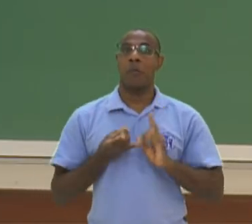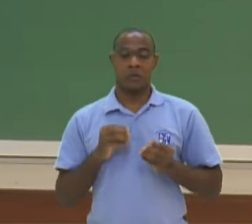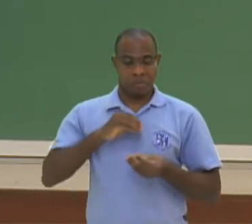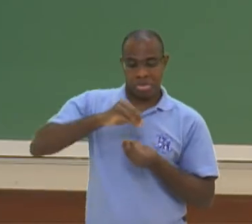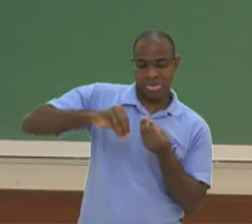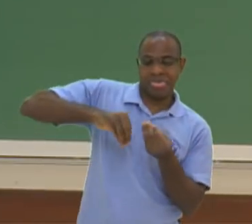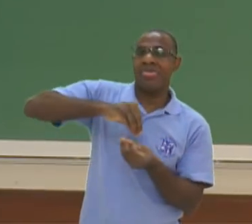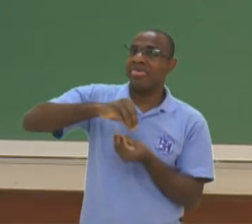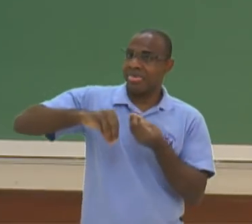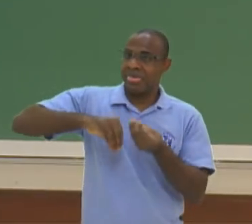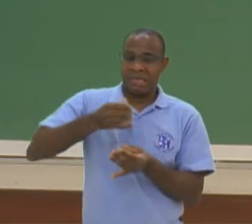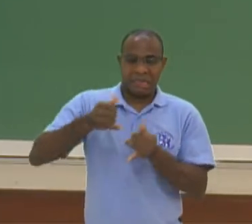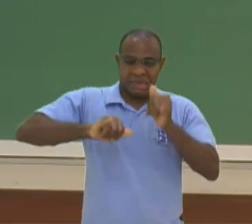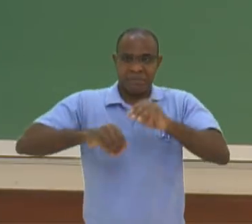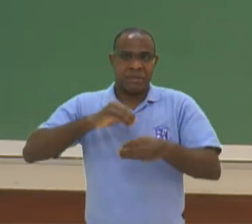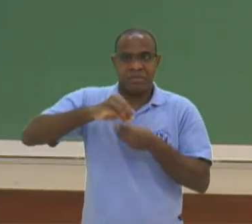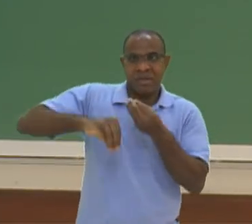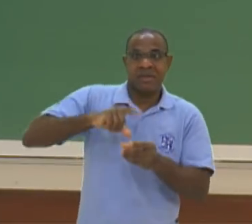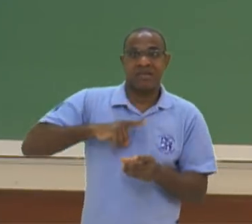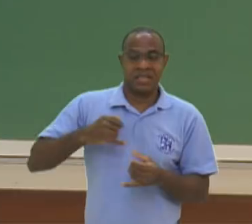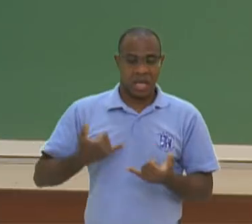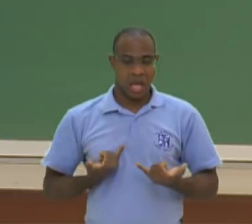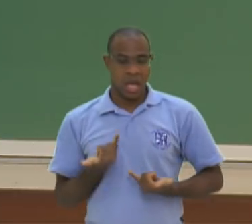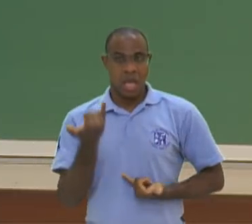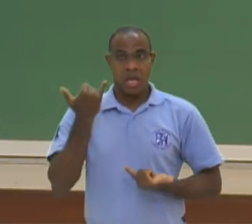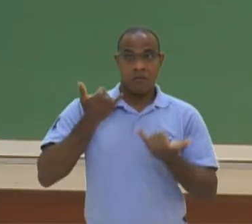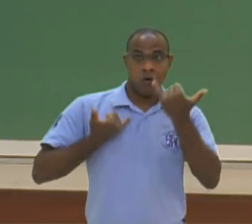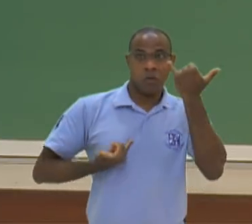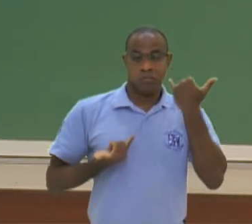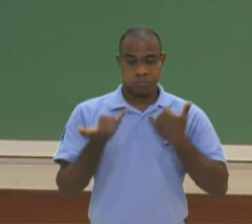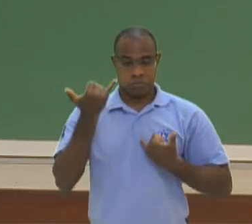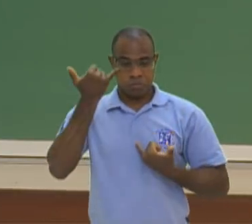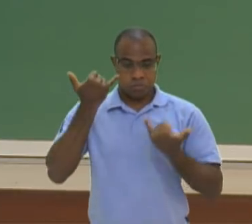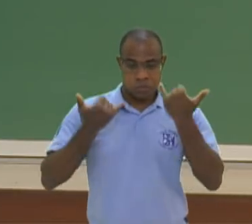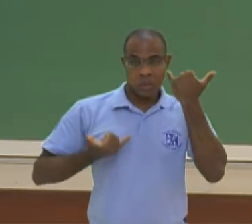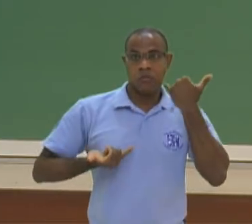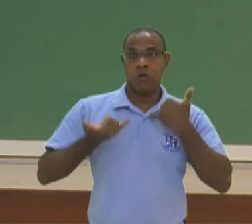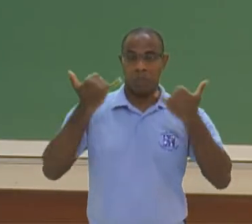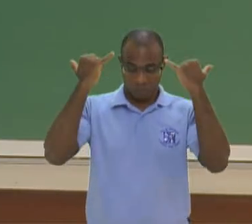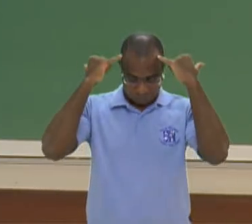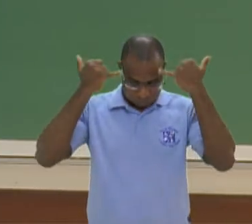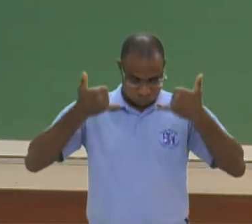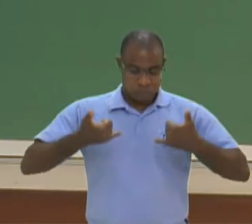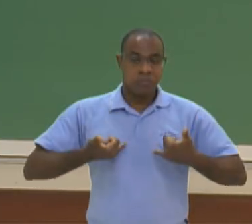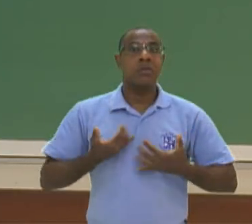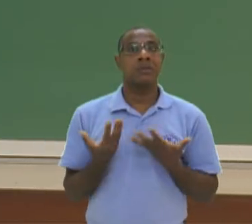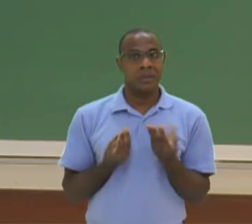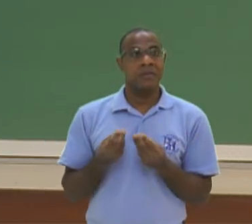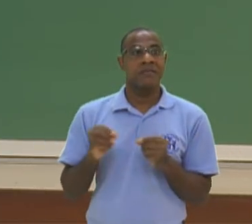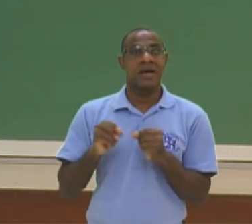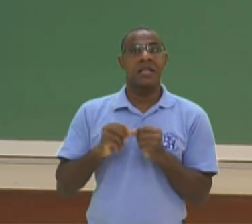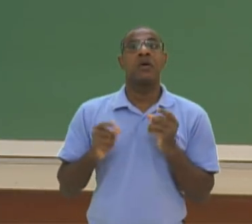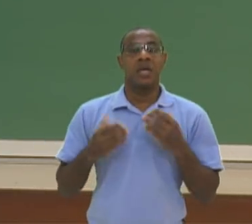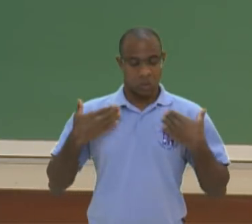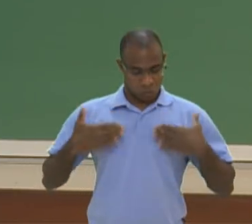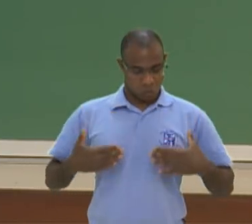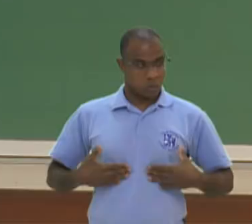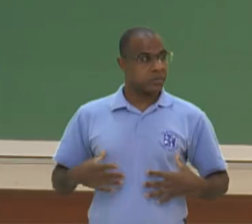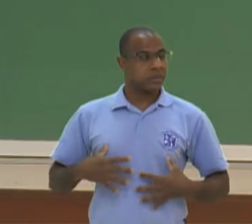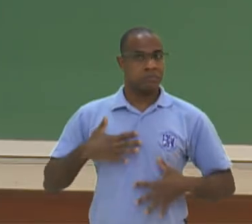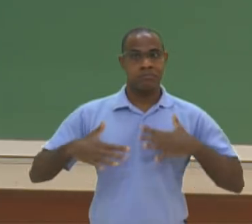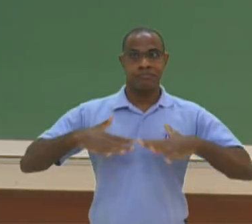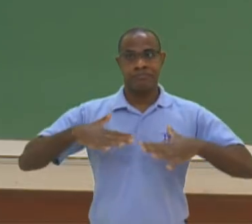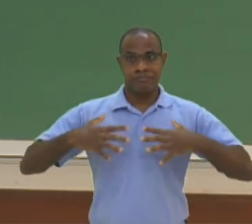dar sinais, informações, mensagens, né? E fazer, com que o nosso corpo tenha várias